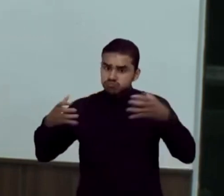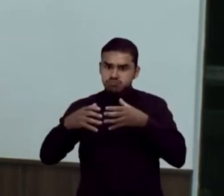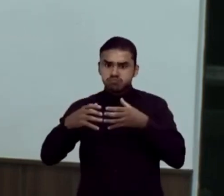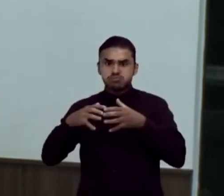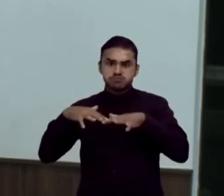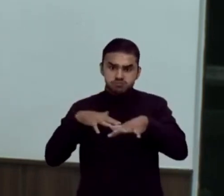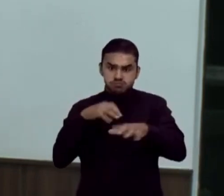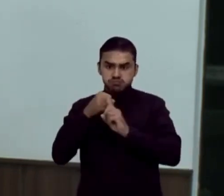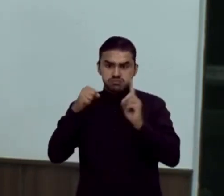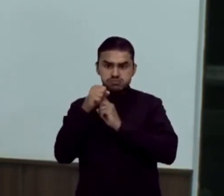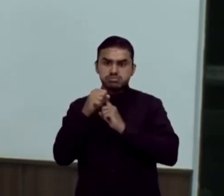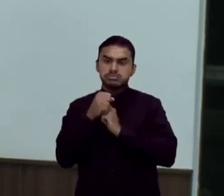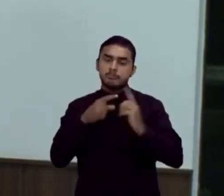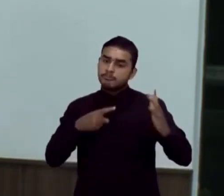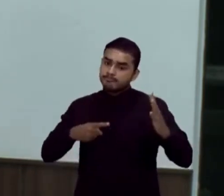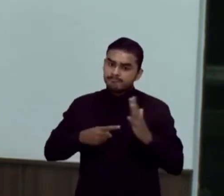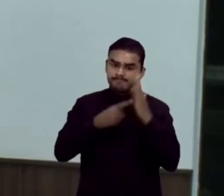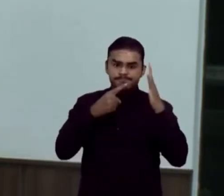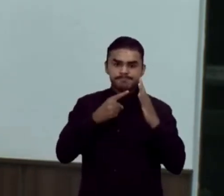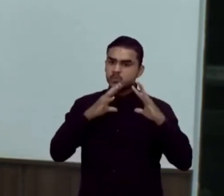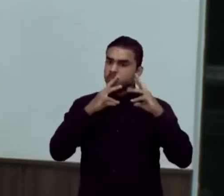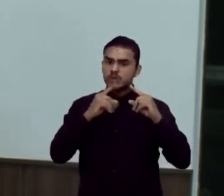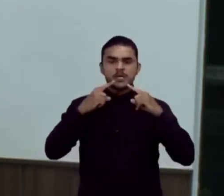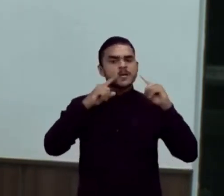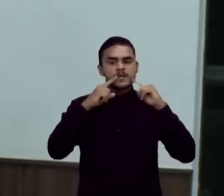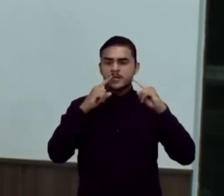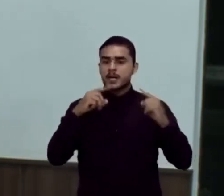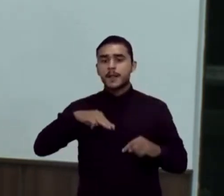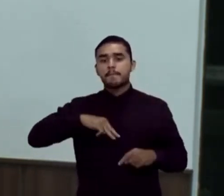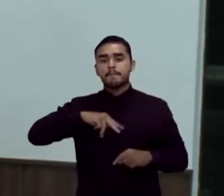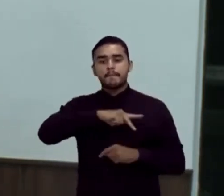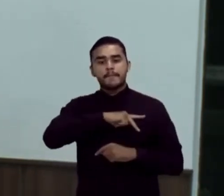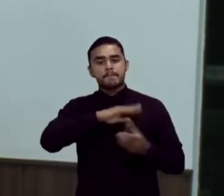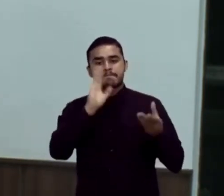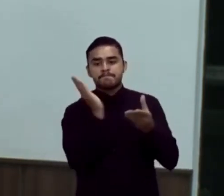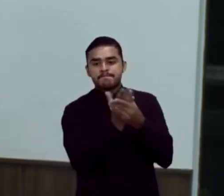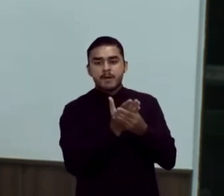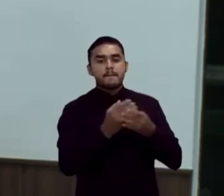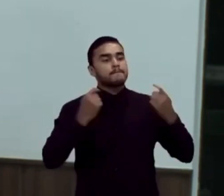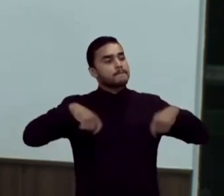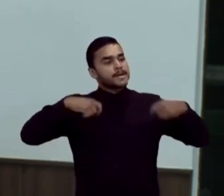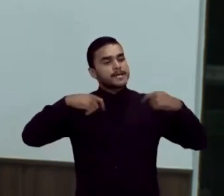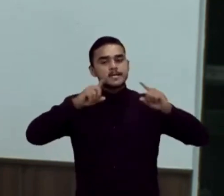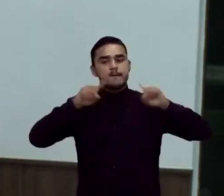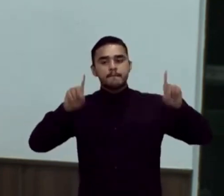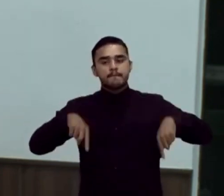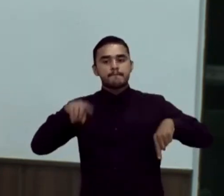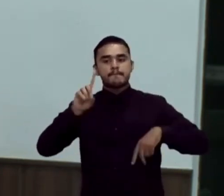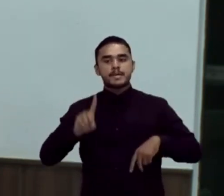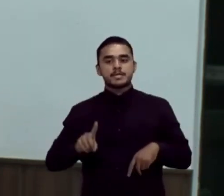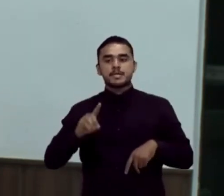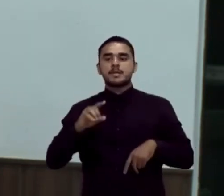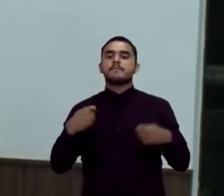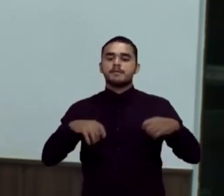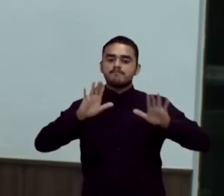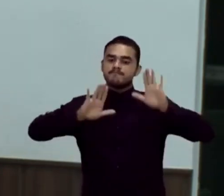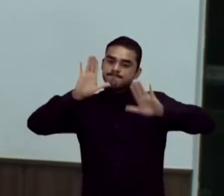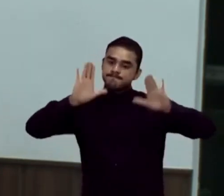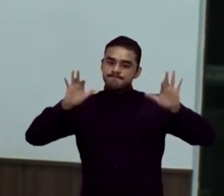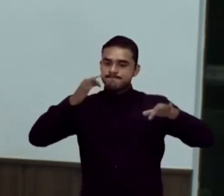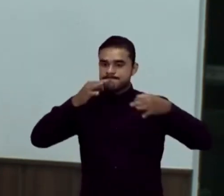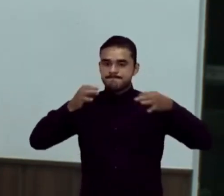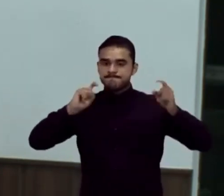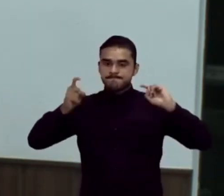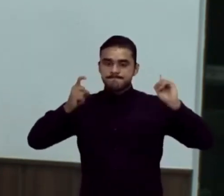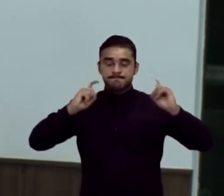e cobraram que o plano diretor fosse participativo. Logo em seguida entrou a pandemia e houve uma